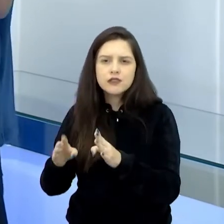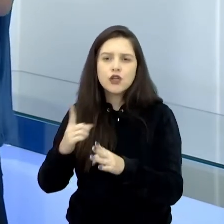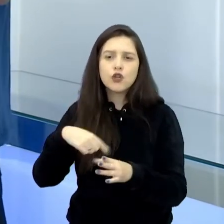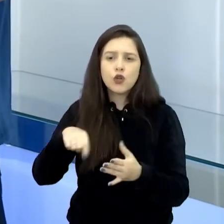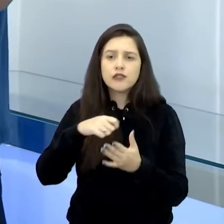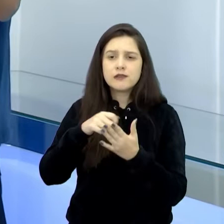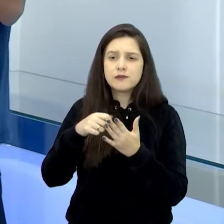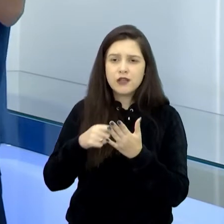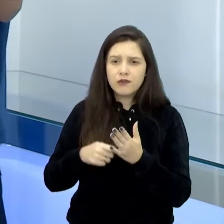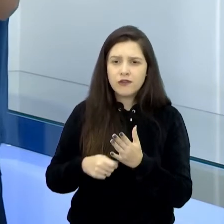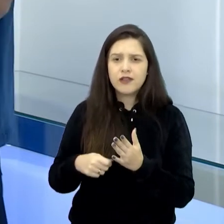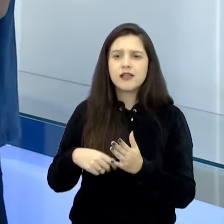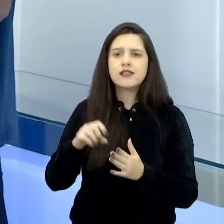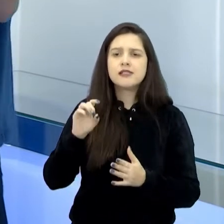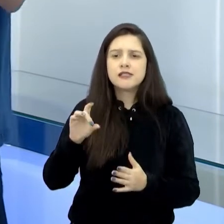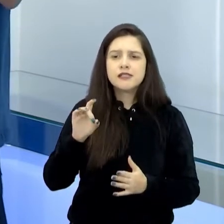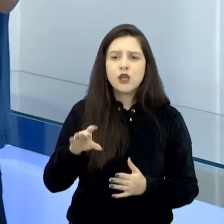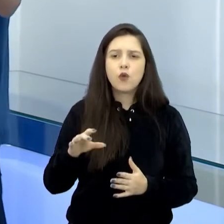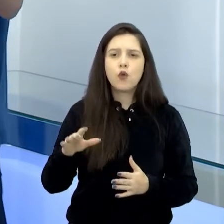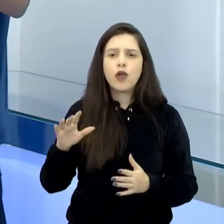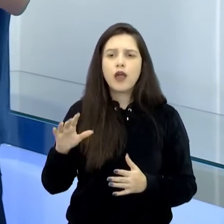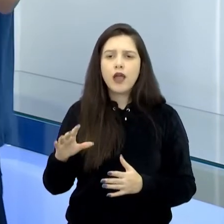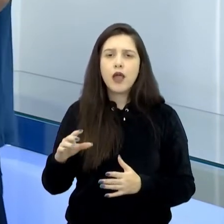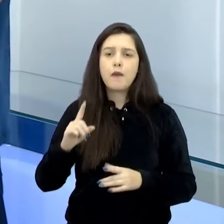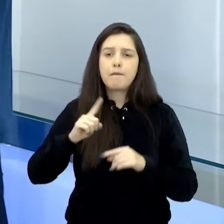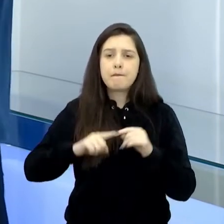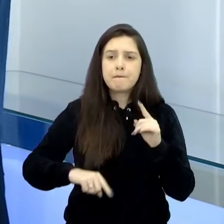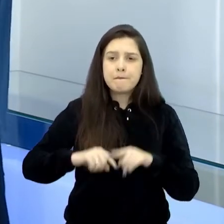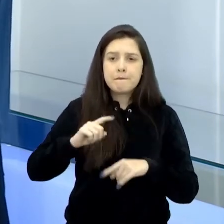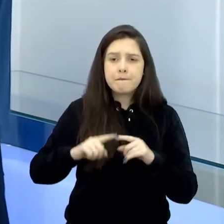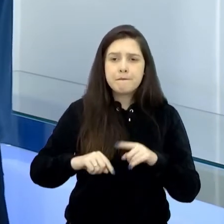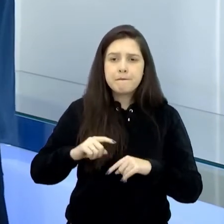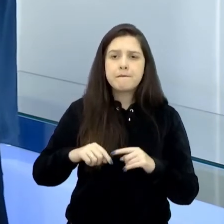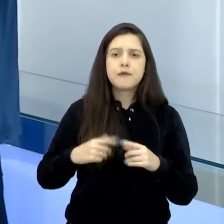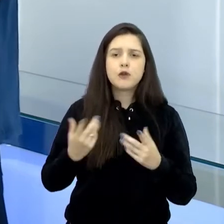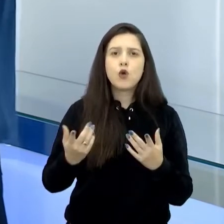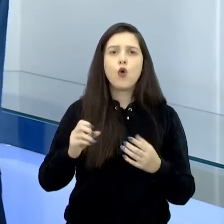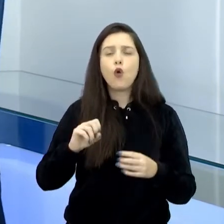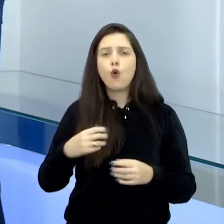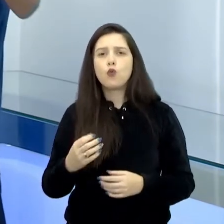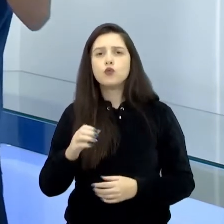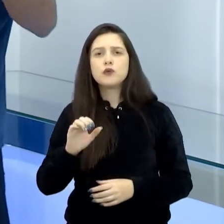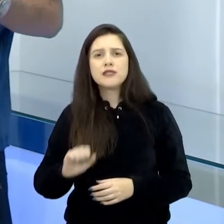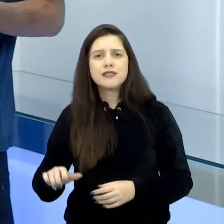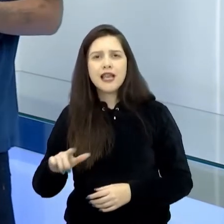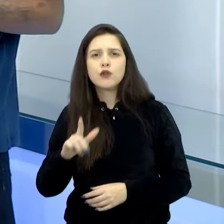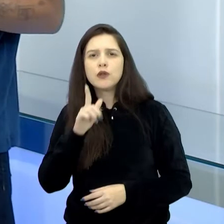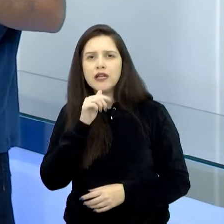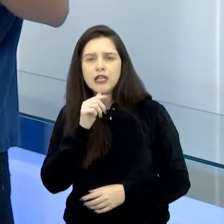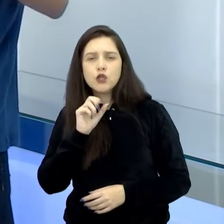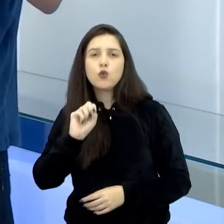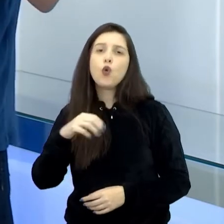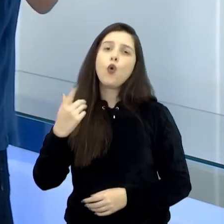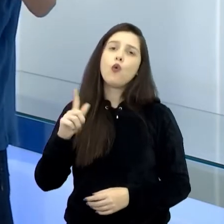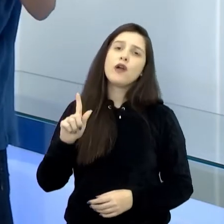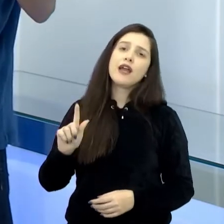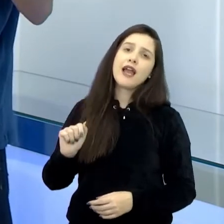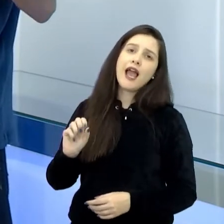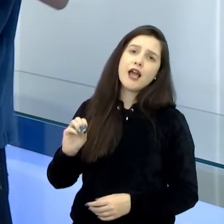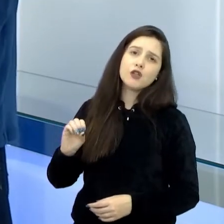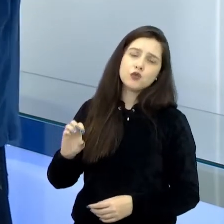de equilíbrio somente para reagentes e produtos que estejam no estado líquido ou gasoso, porque eles